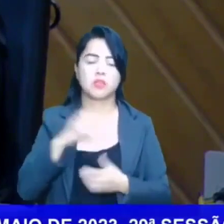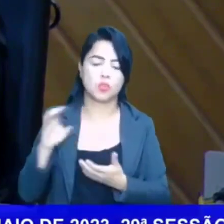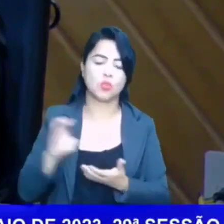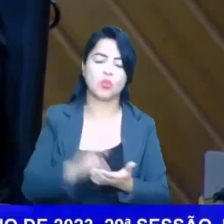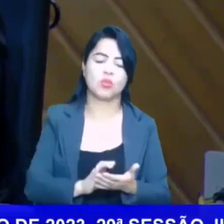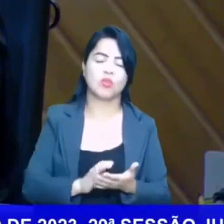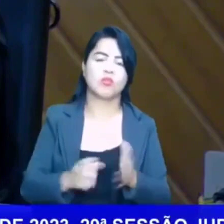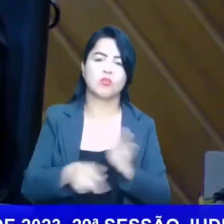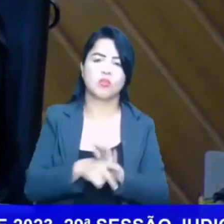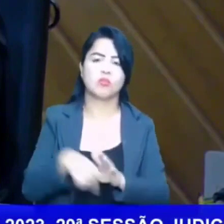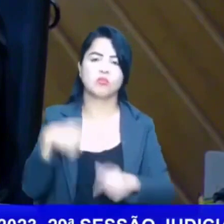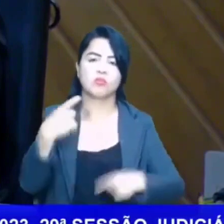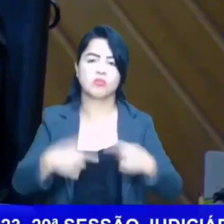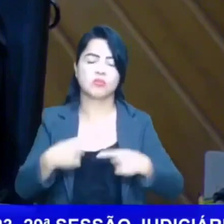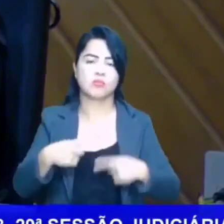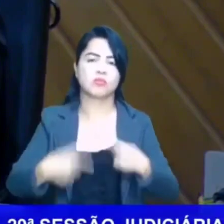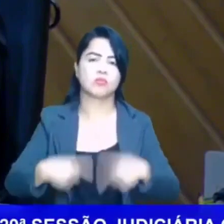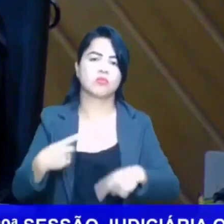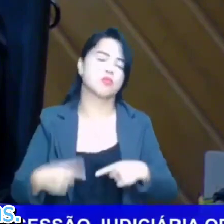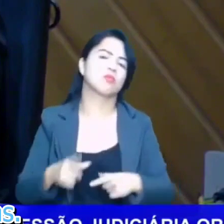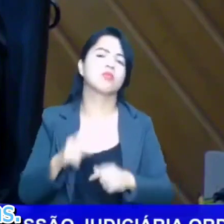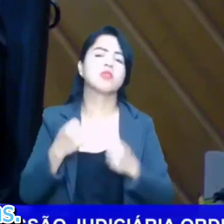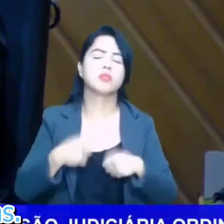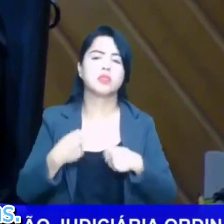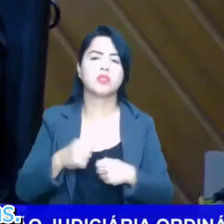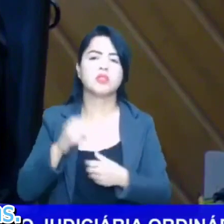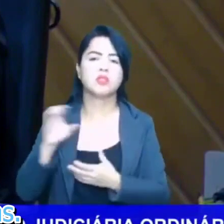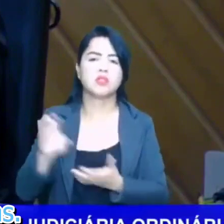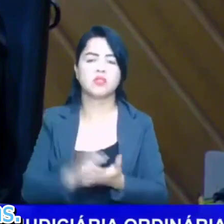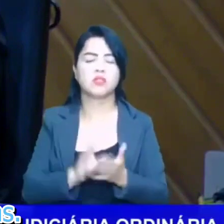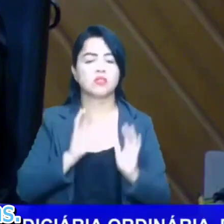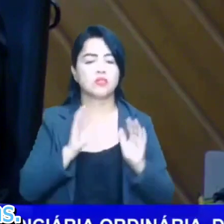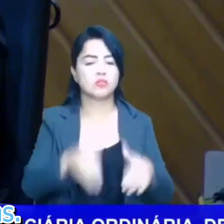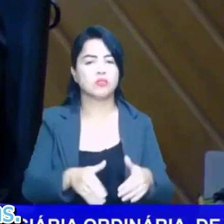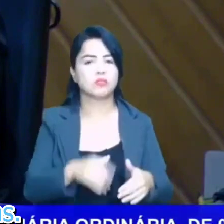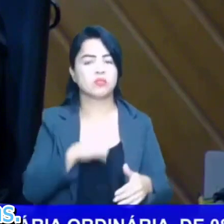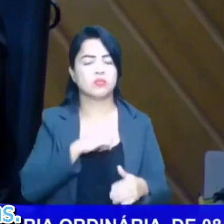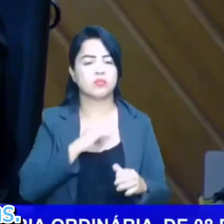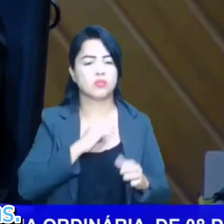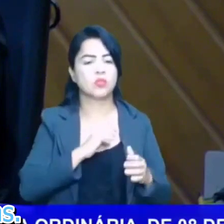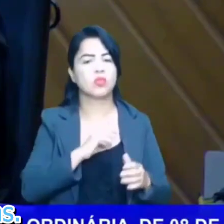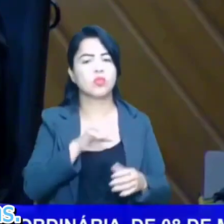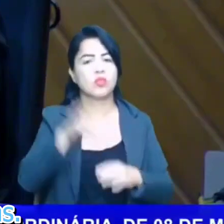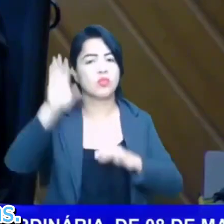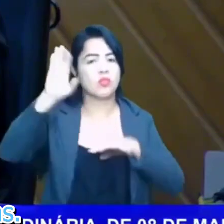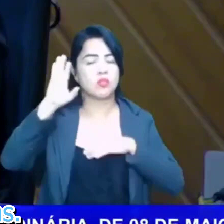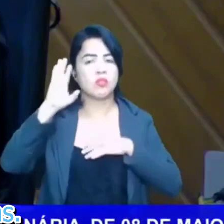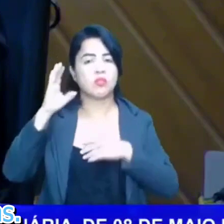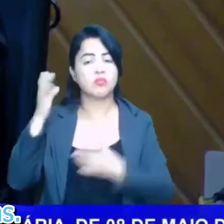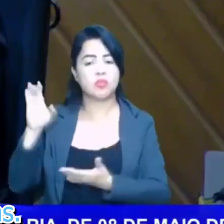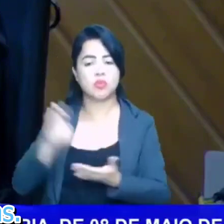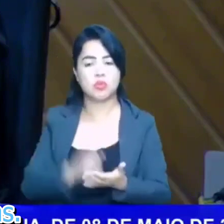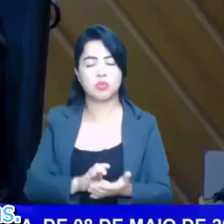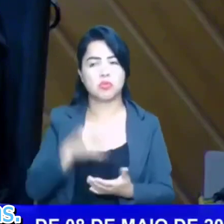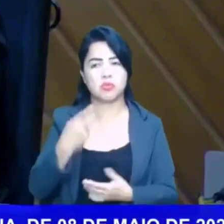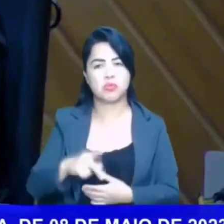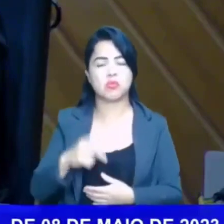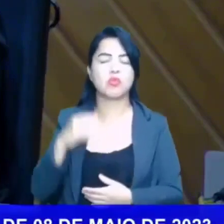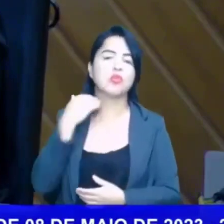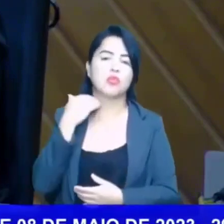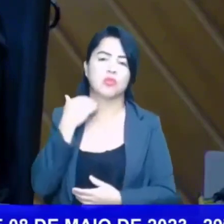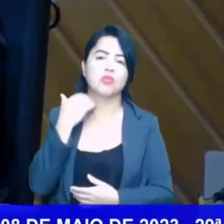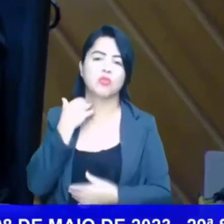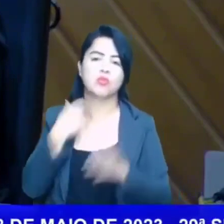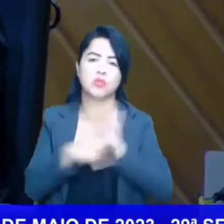tais, poderem ser custeadas diretamente pelo candidato com recursos arrecadados por estes em suas contas